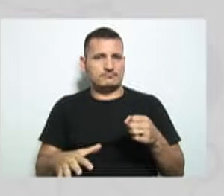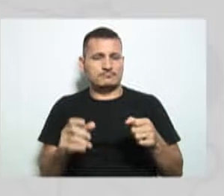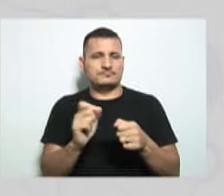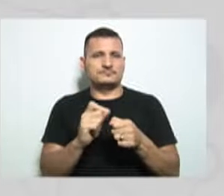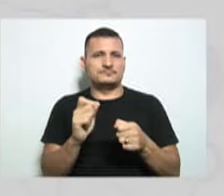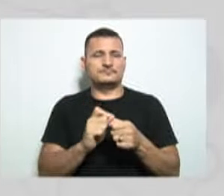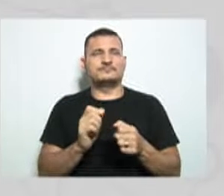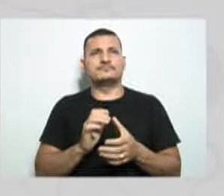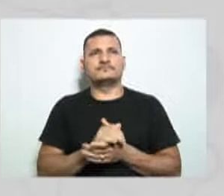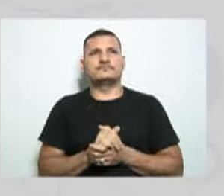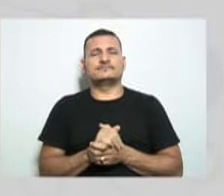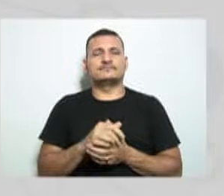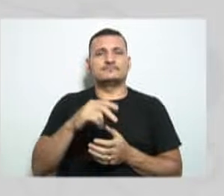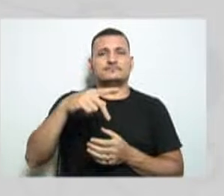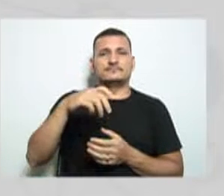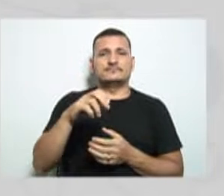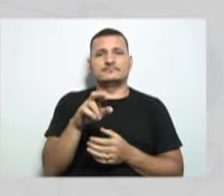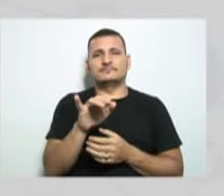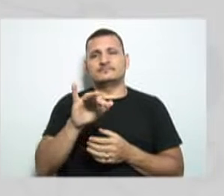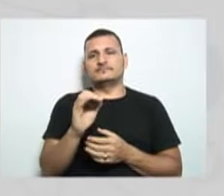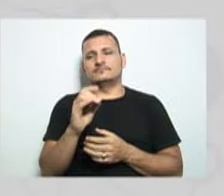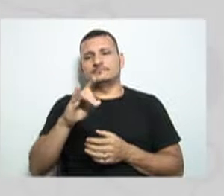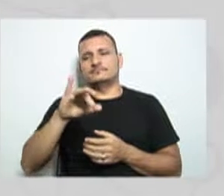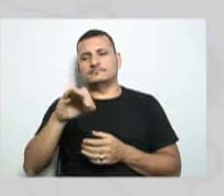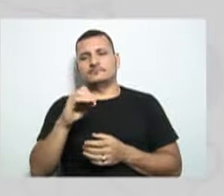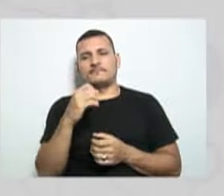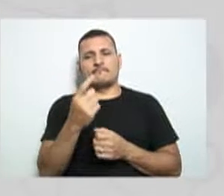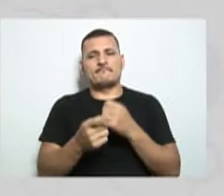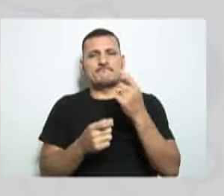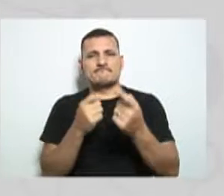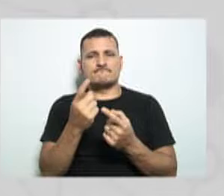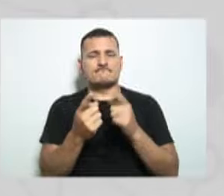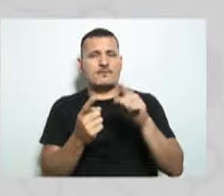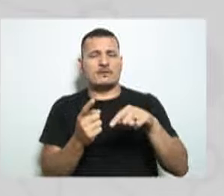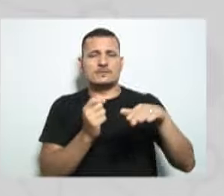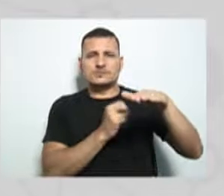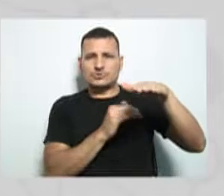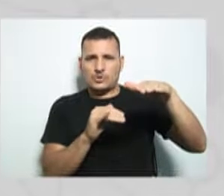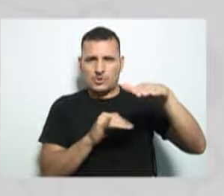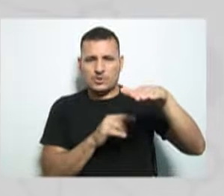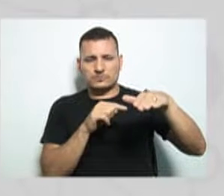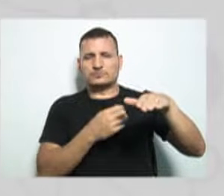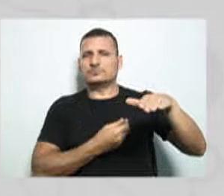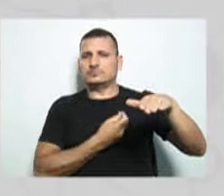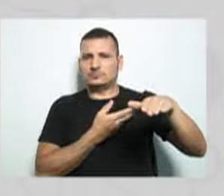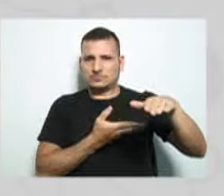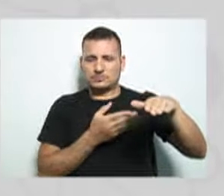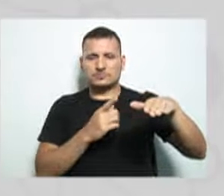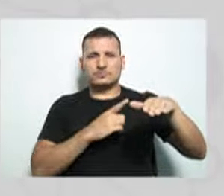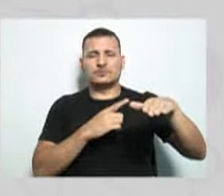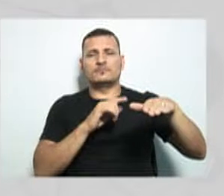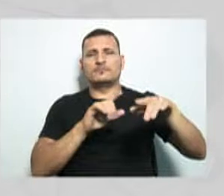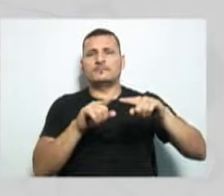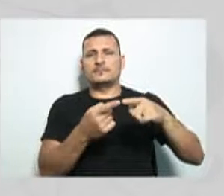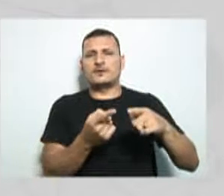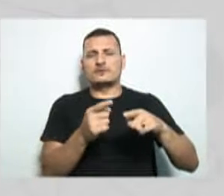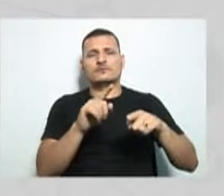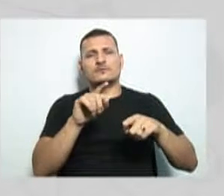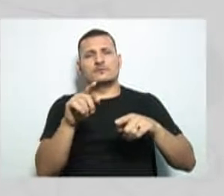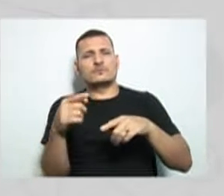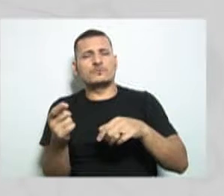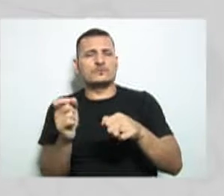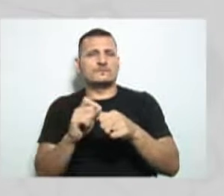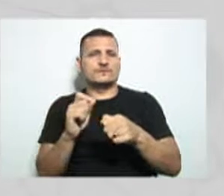O periódico, ele ainda consiste em quê? São os estoques existentes que são avaliados na data do encerramento do balanço, através